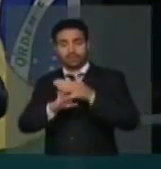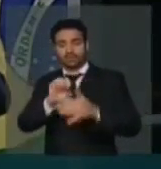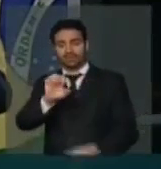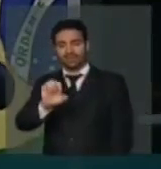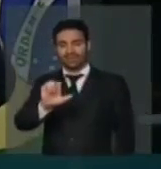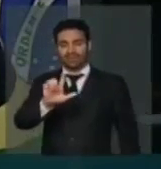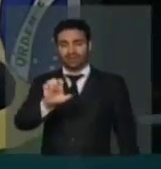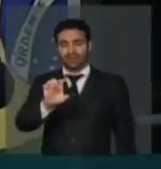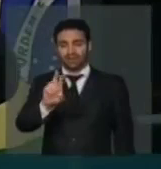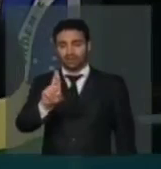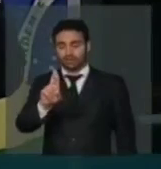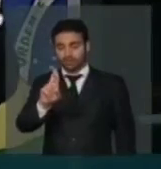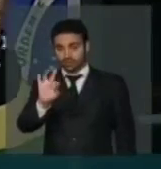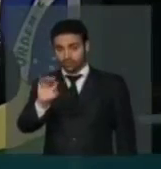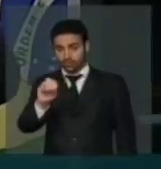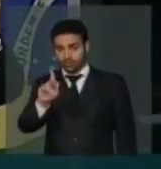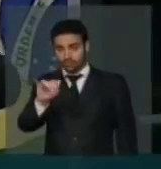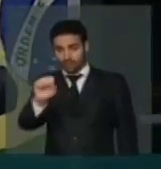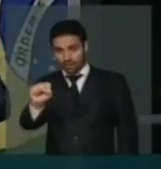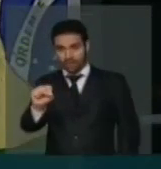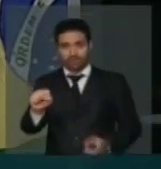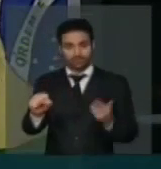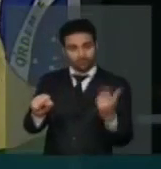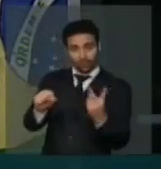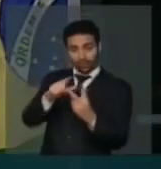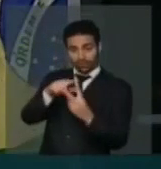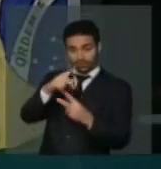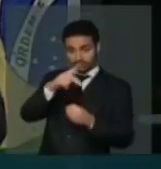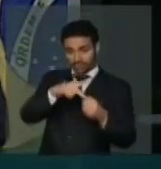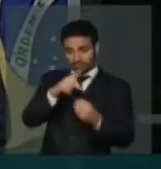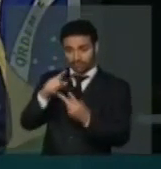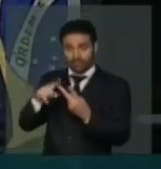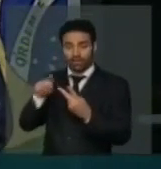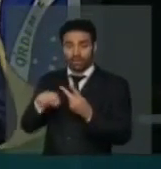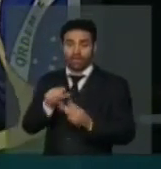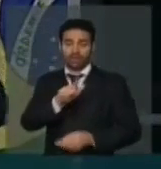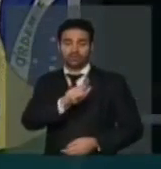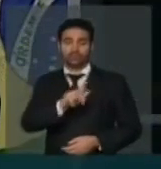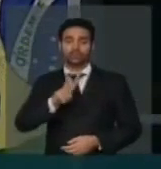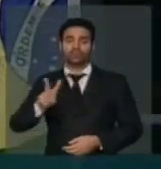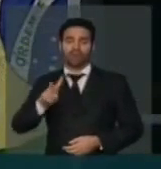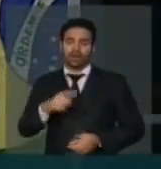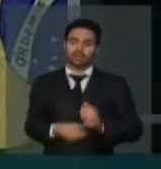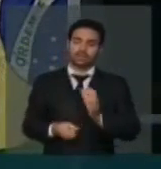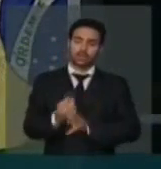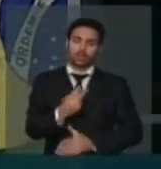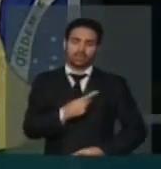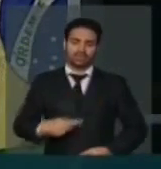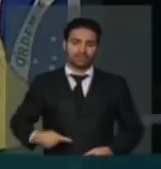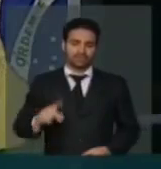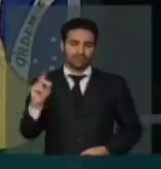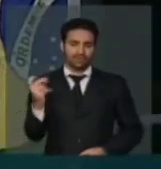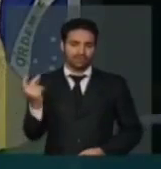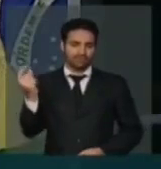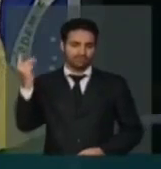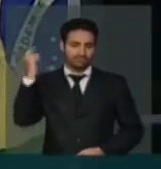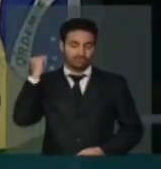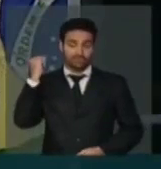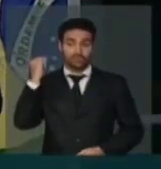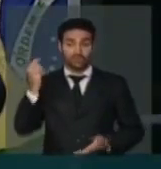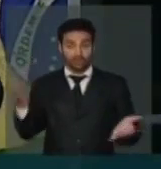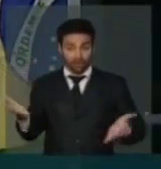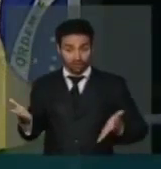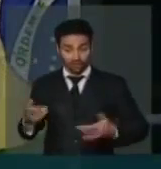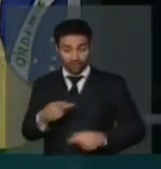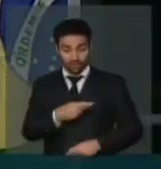por acaso nasceram na mesma época por Getúlio Vargas. Agora a presidente vem